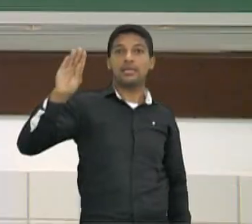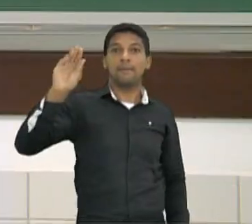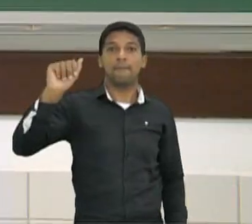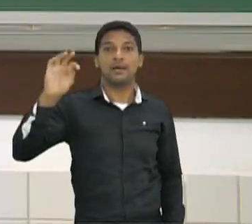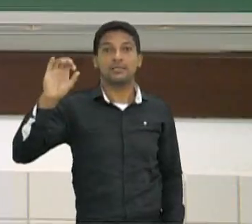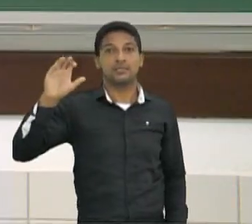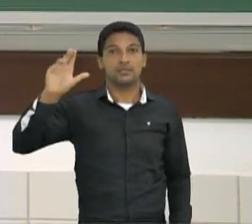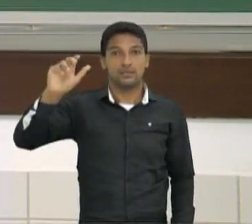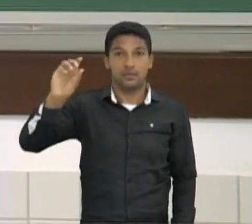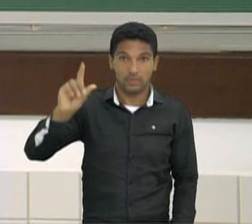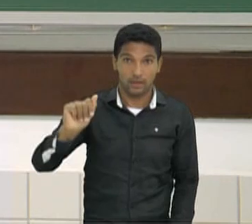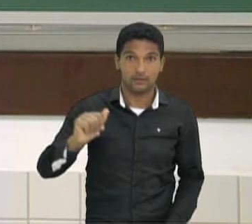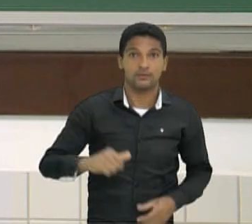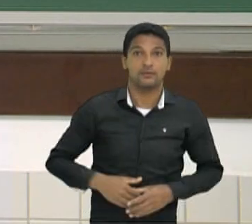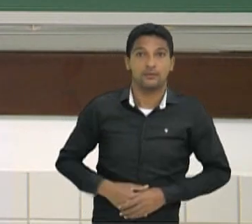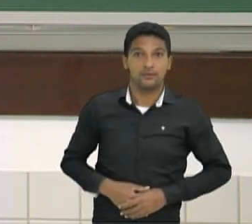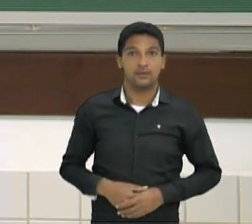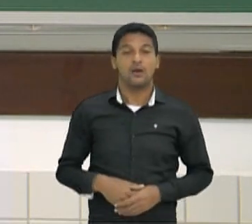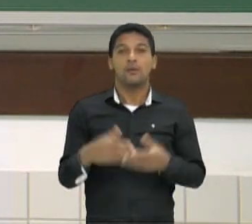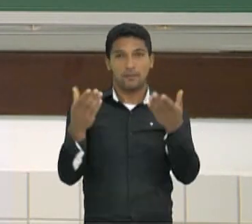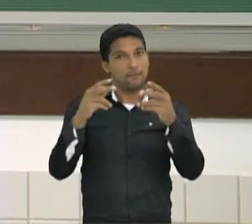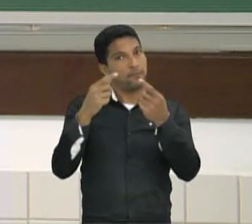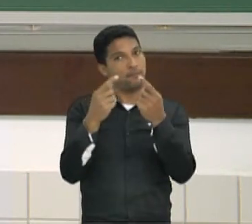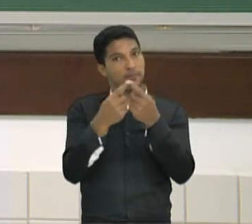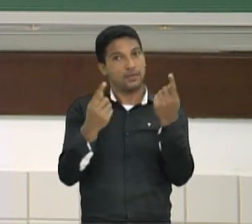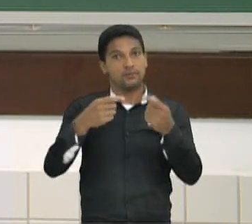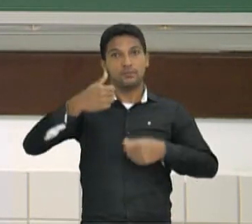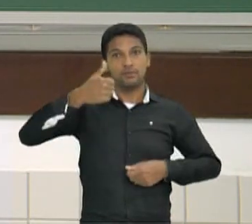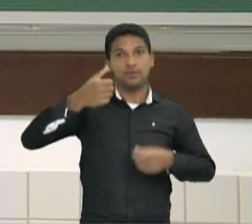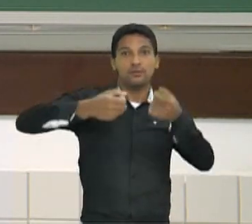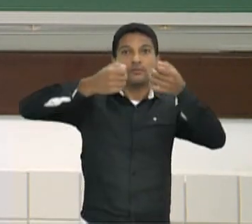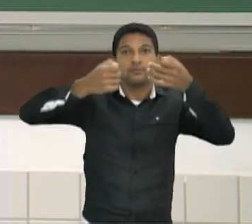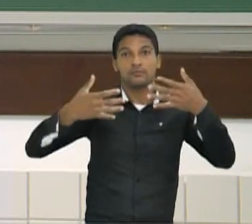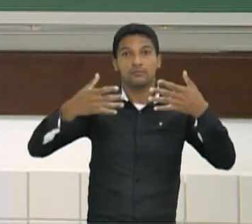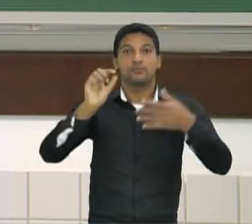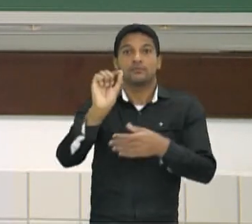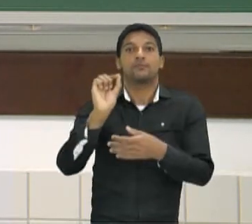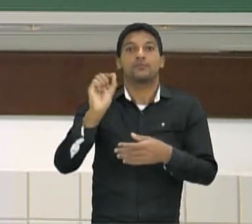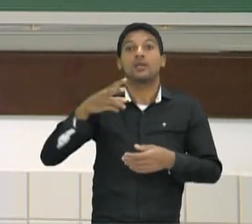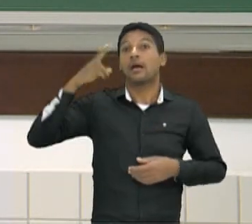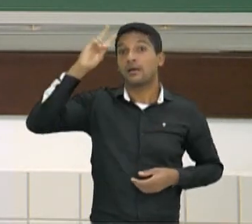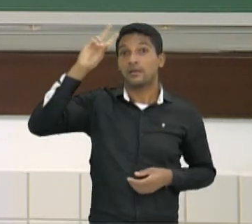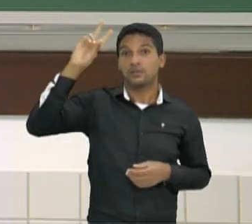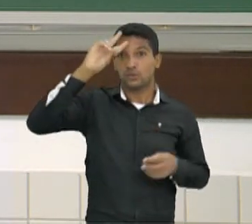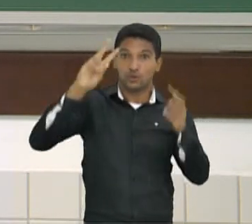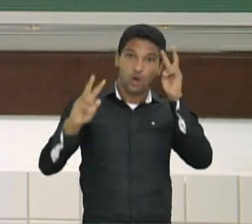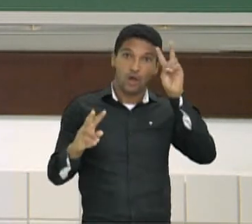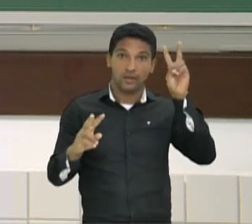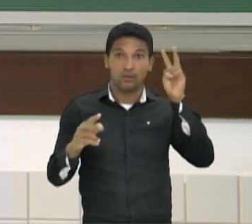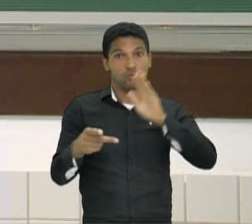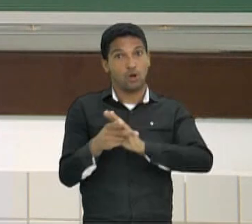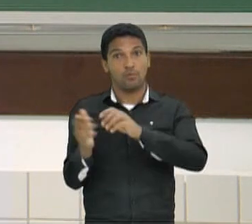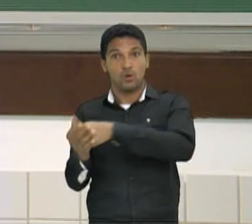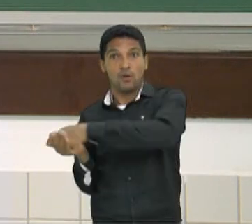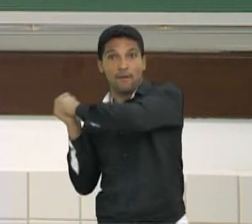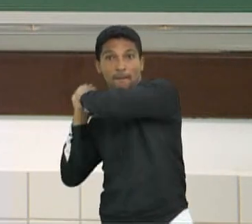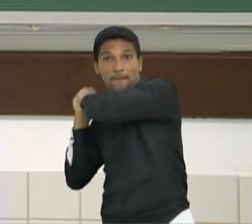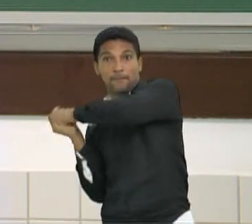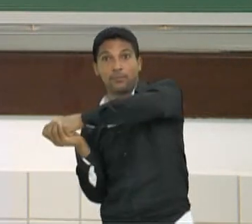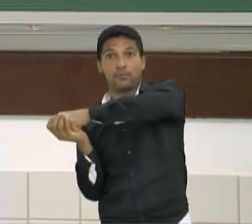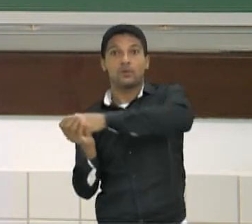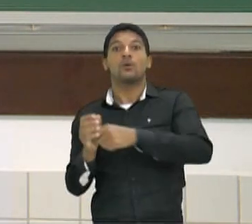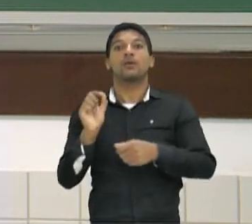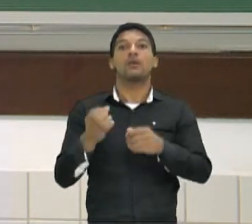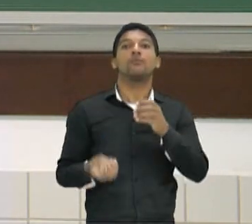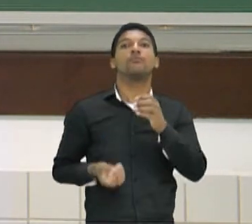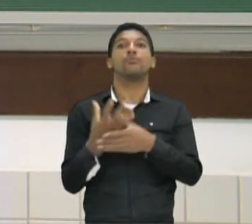sabe, né? Começamos com uma contextualização histórica de onde surgiu e a evolução que o esporte ganhou, beleza? Então